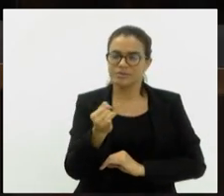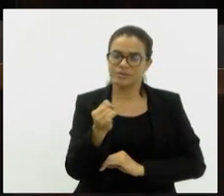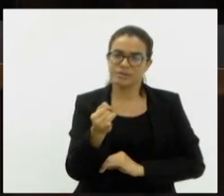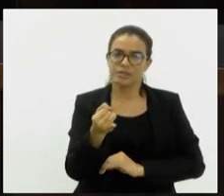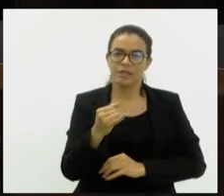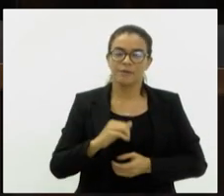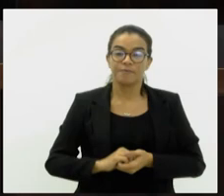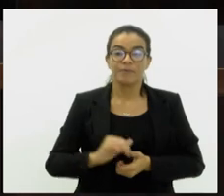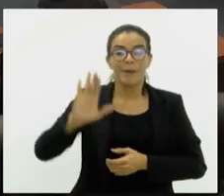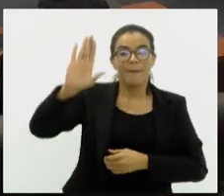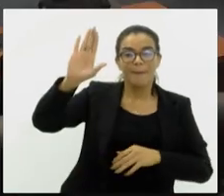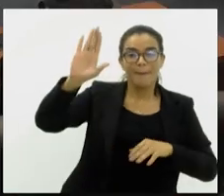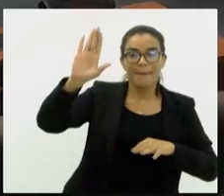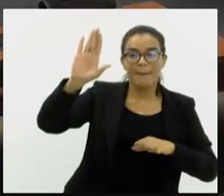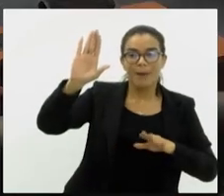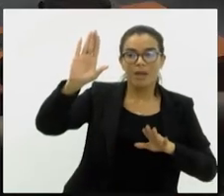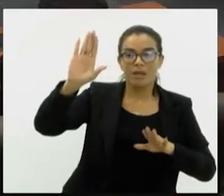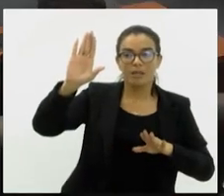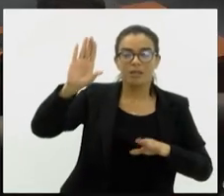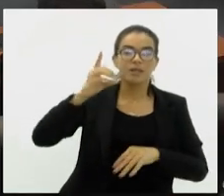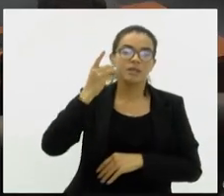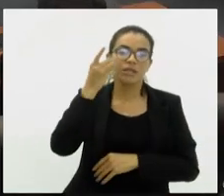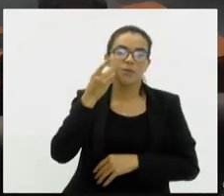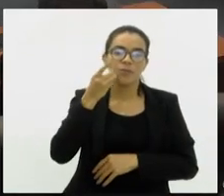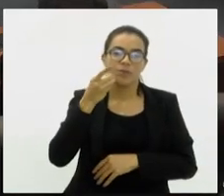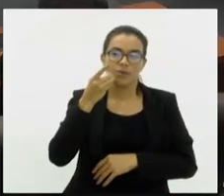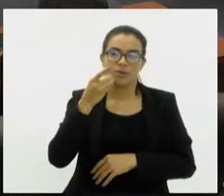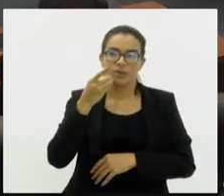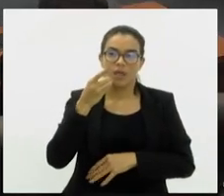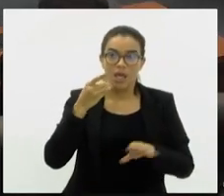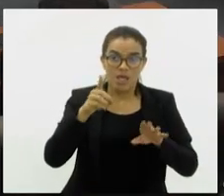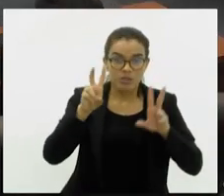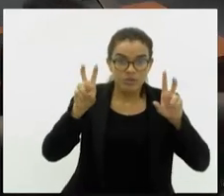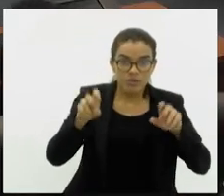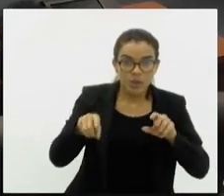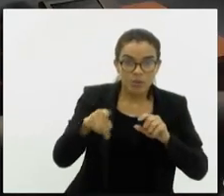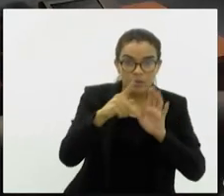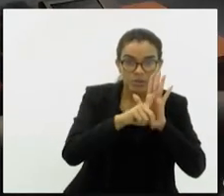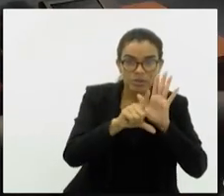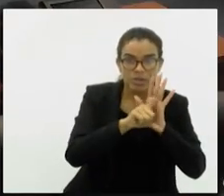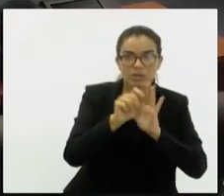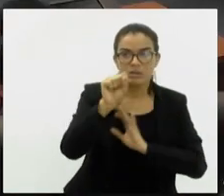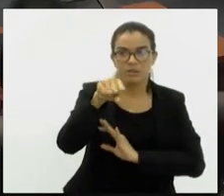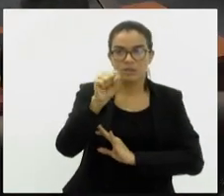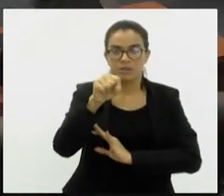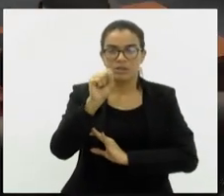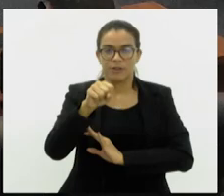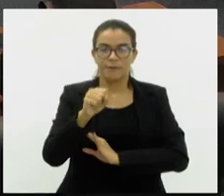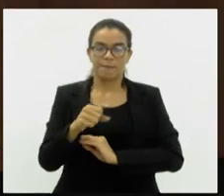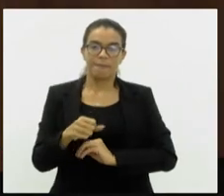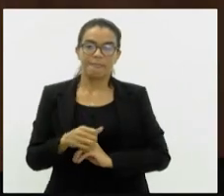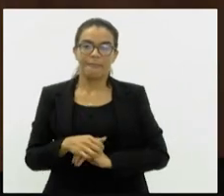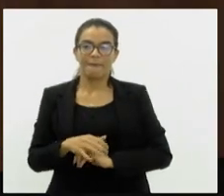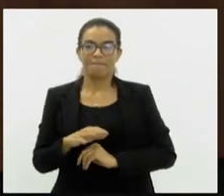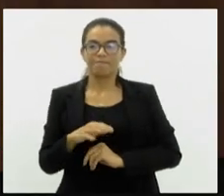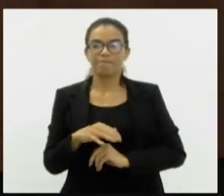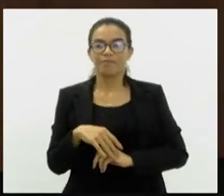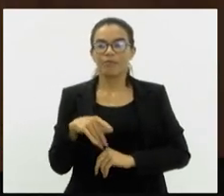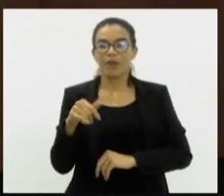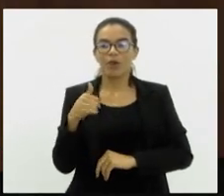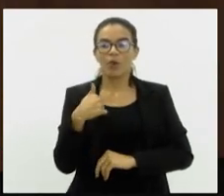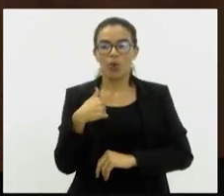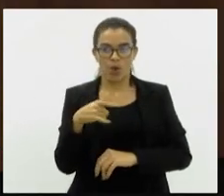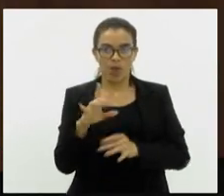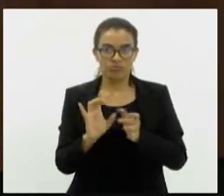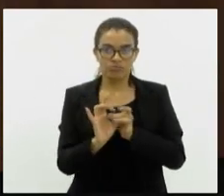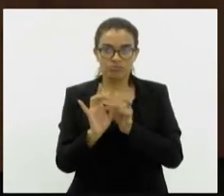juridicidade. Questão de relator, ordem, senhora deputado Fred Pacheco. É desse projeto? Desse projeto, senhora presidente. Deputado doutor Serginho. Senhora presidente, com vossa